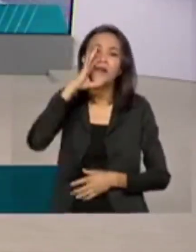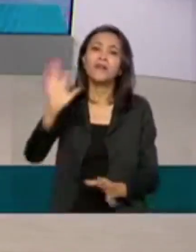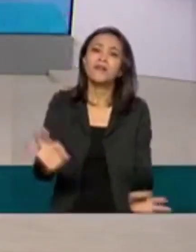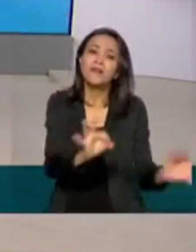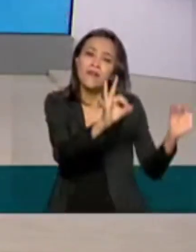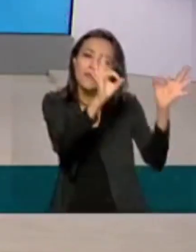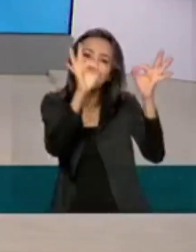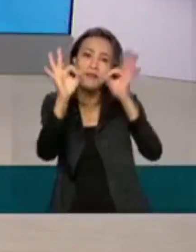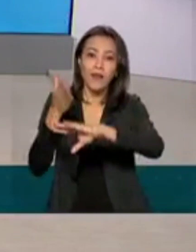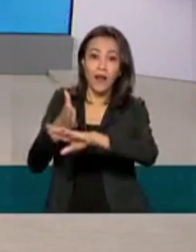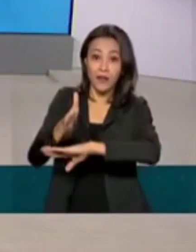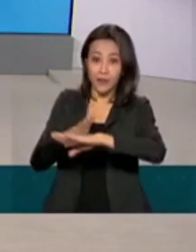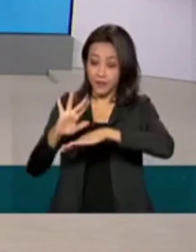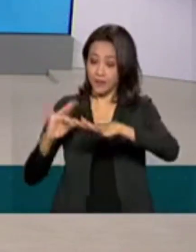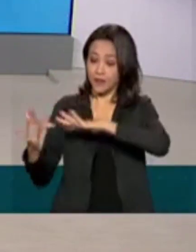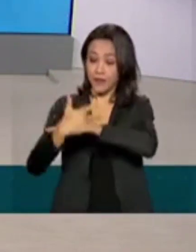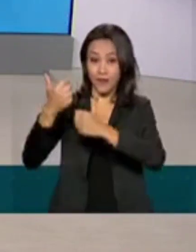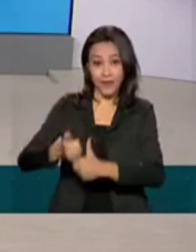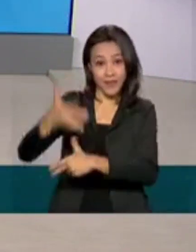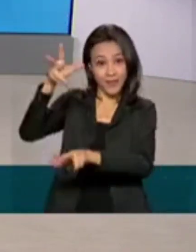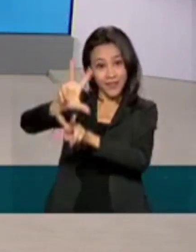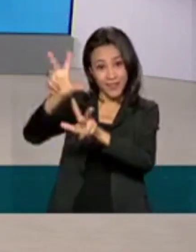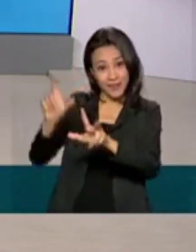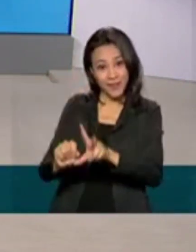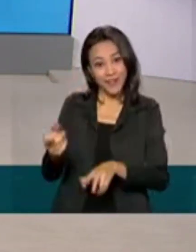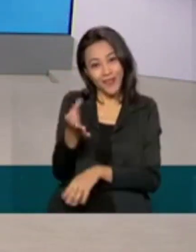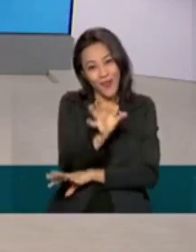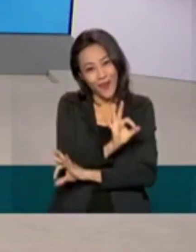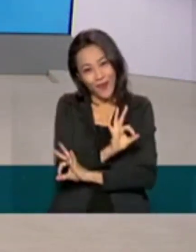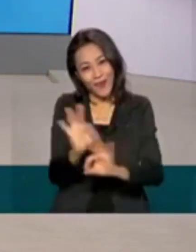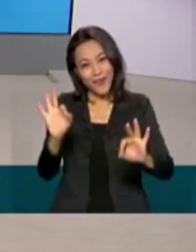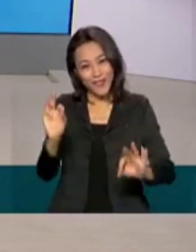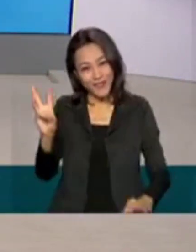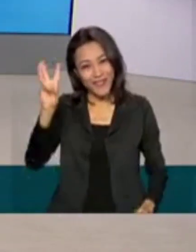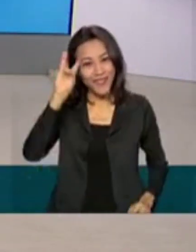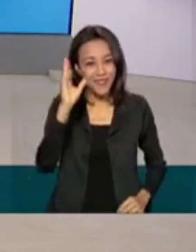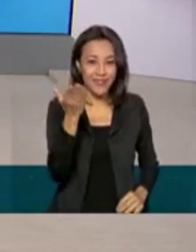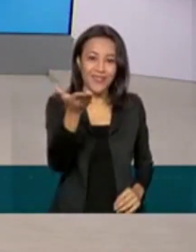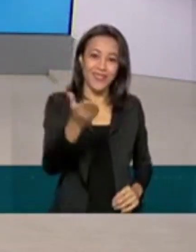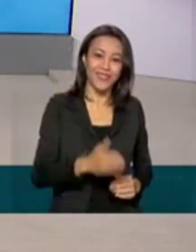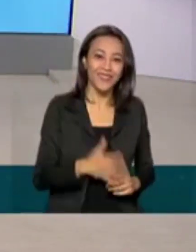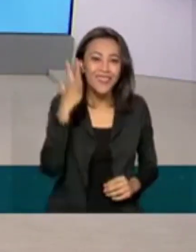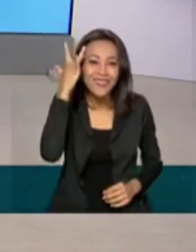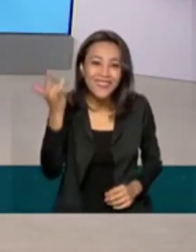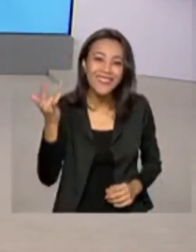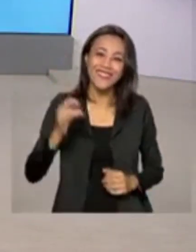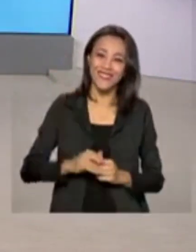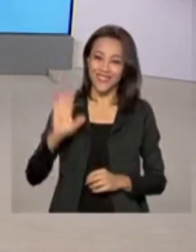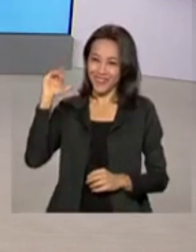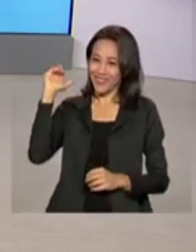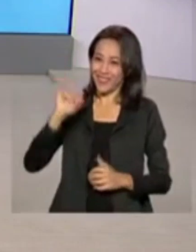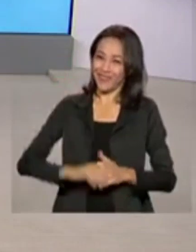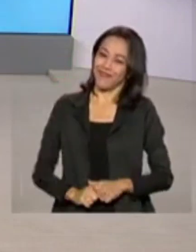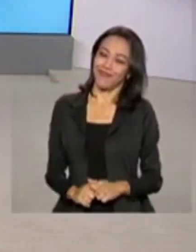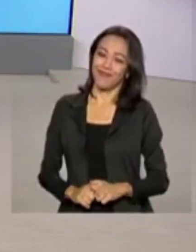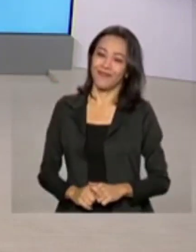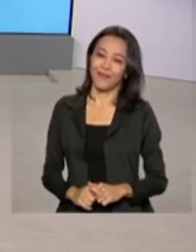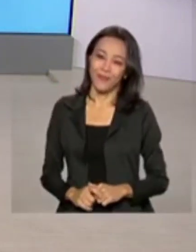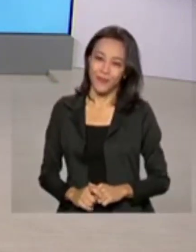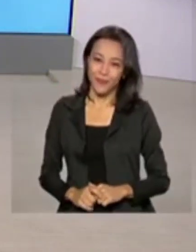reportagens, acesse as redes sociais da TV Brasil. Uma ótima terça-feira para você e até amanhã. Tchau!